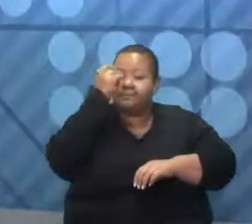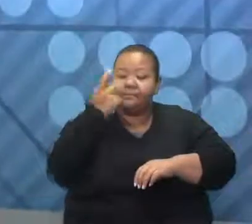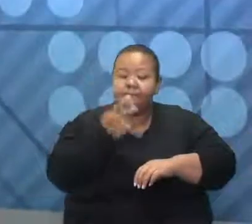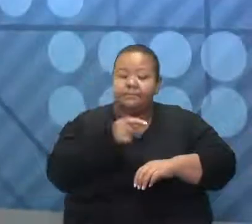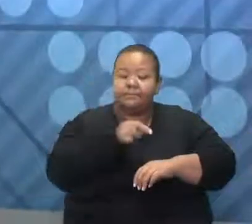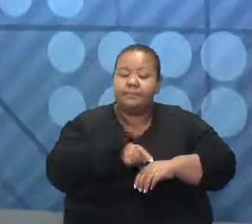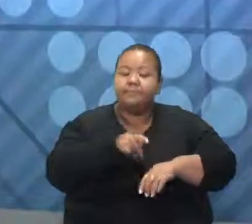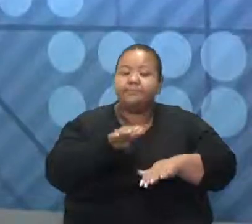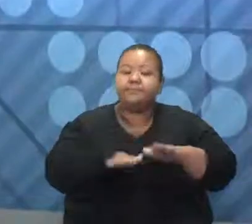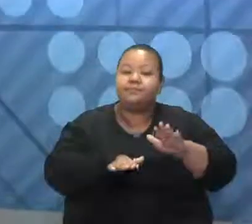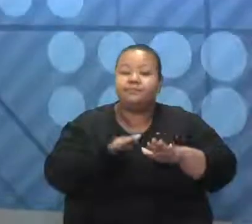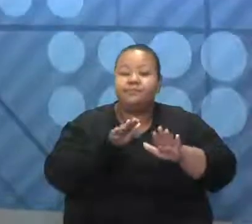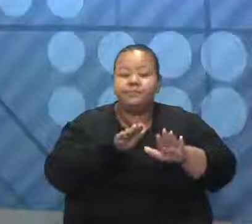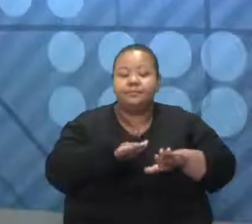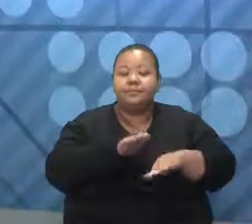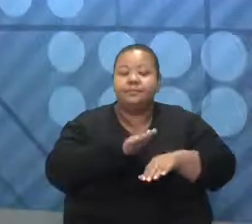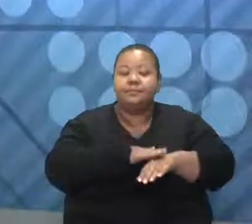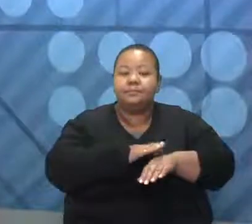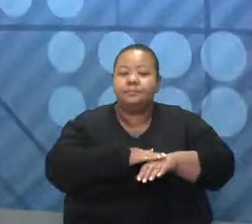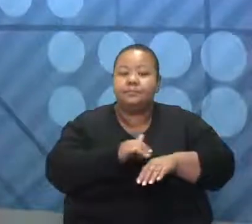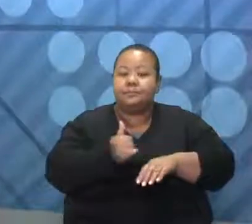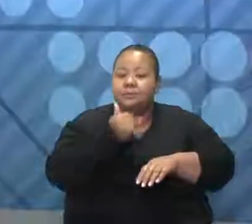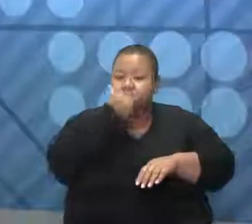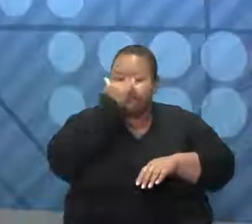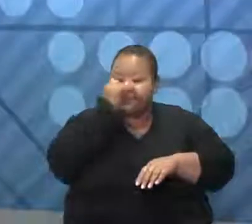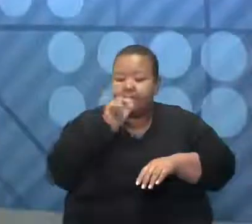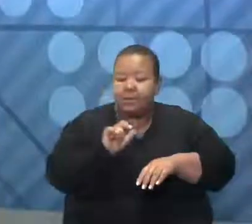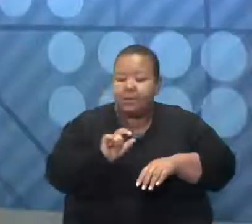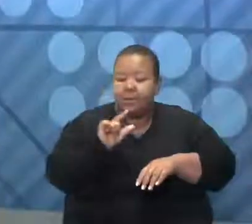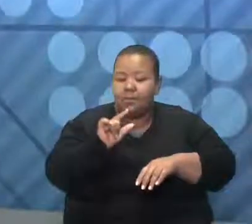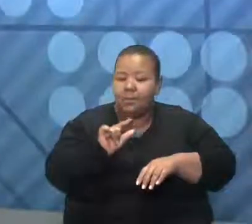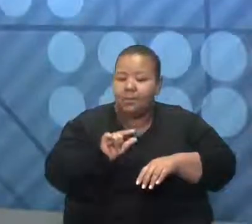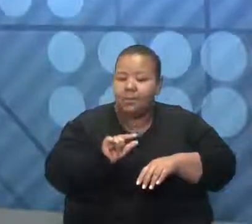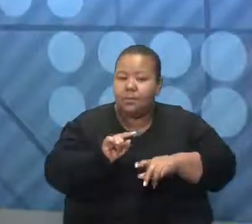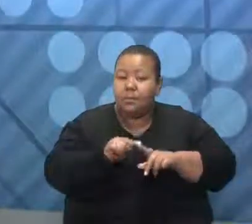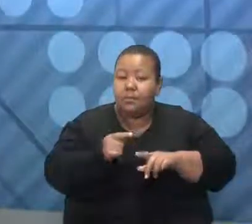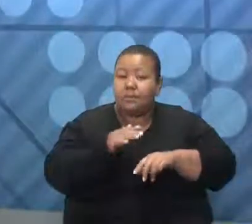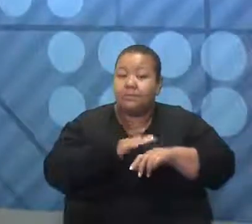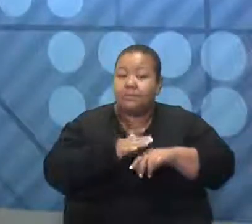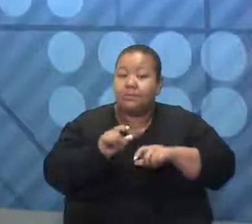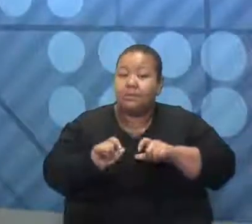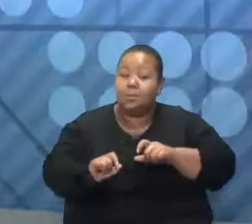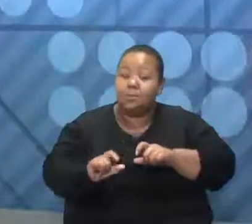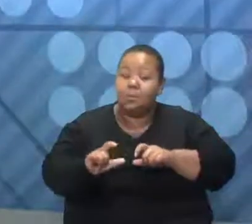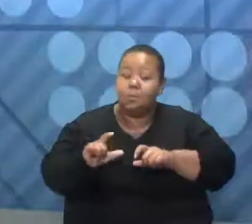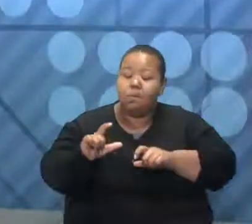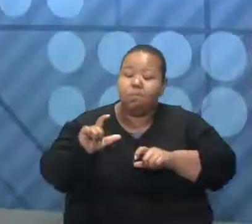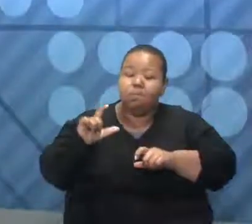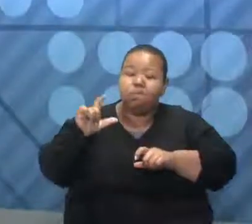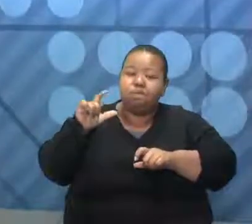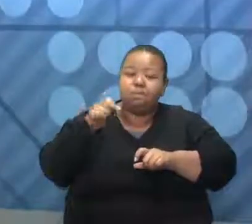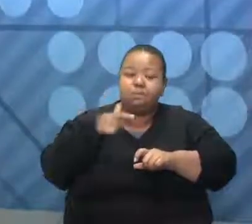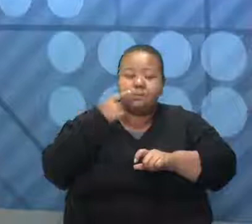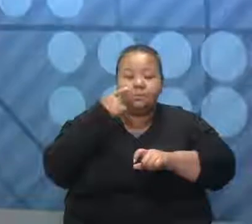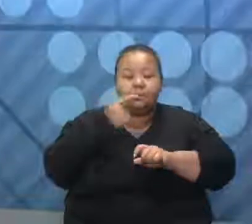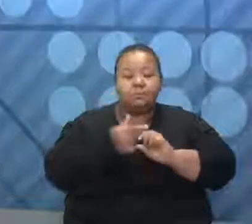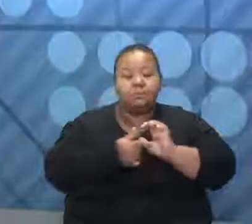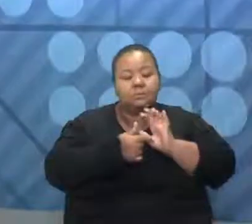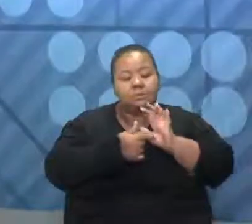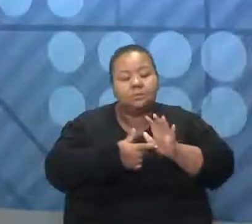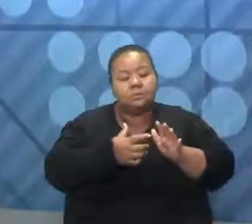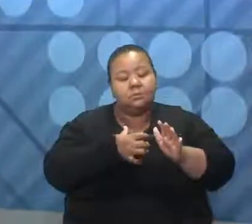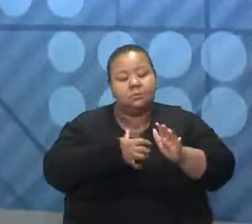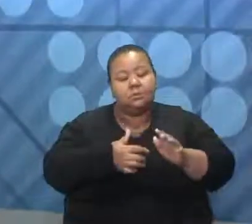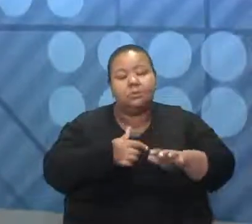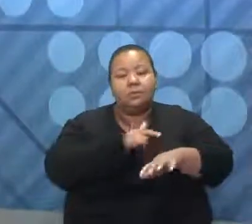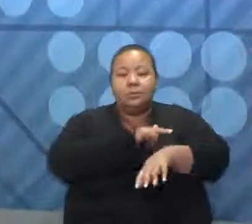Porque, assim, às vezes, neste momento, a consequência é pequena, mas ao longo do tempo ela pode ser grande. Então, mostrar de forma